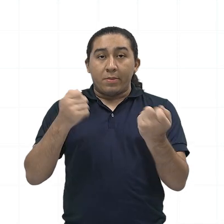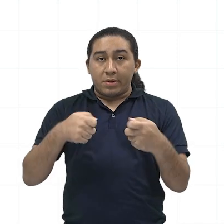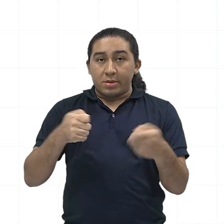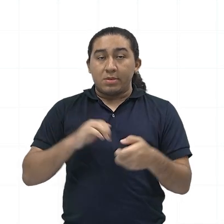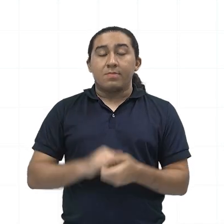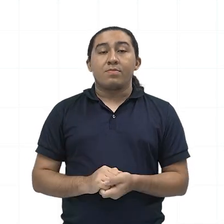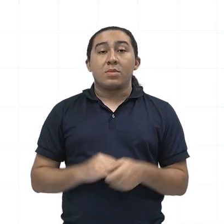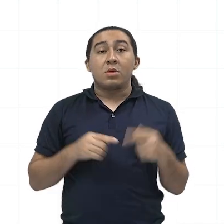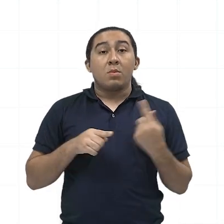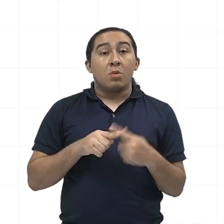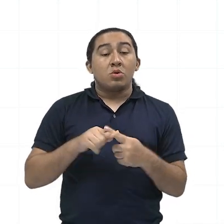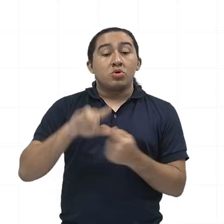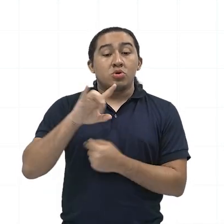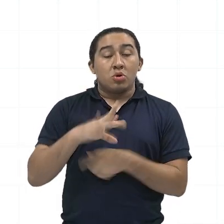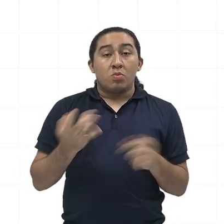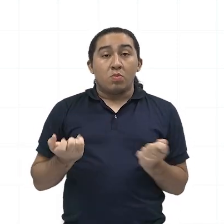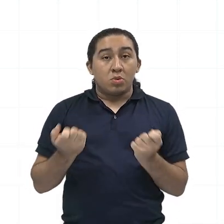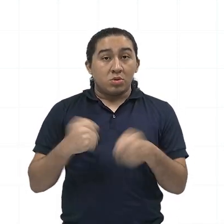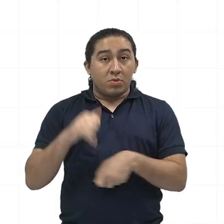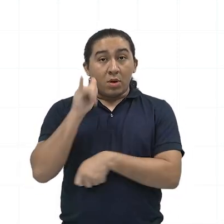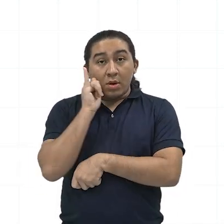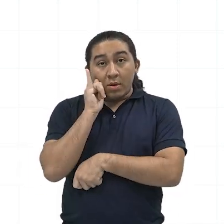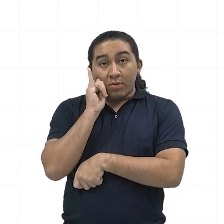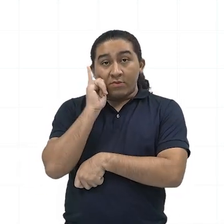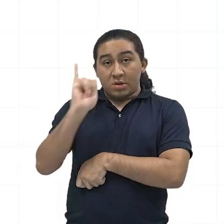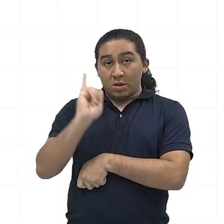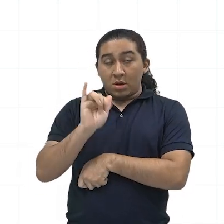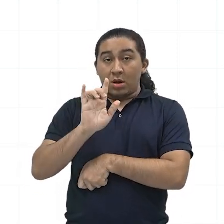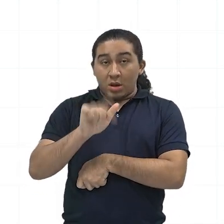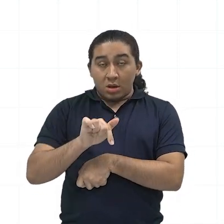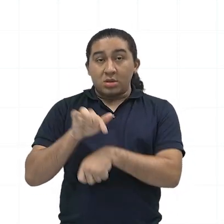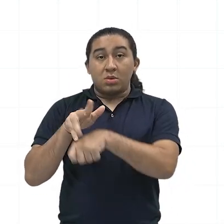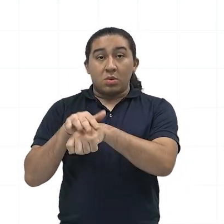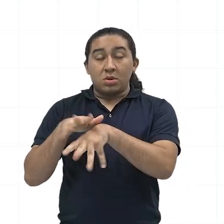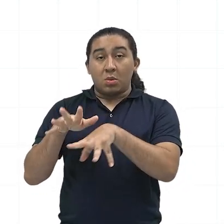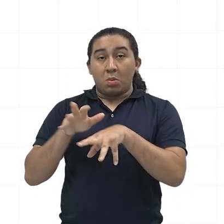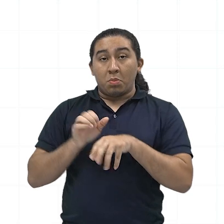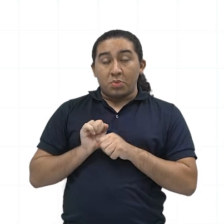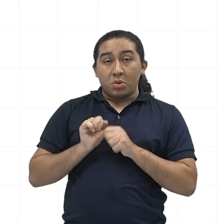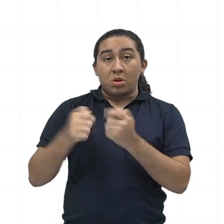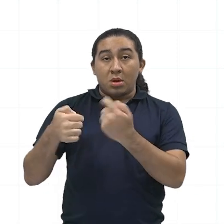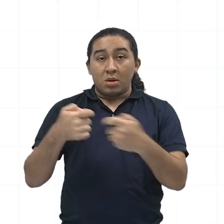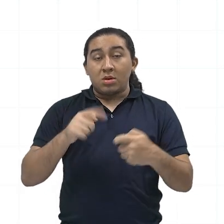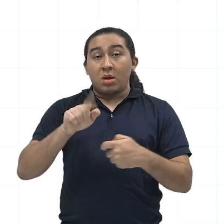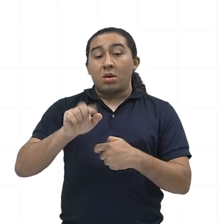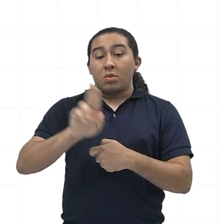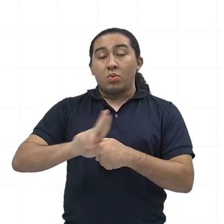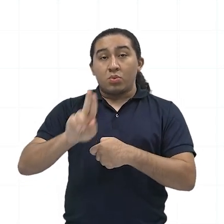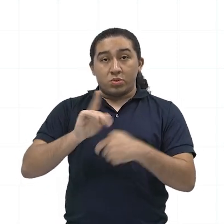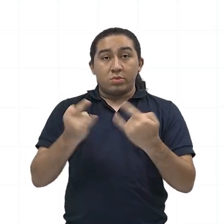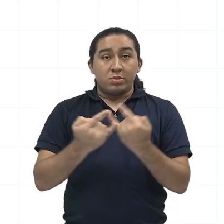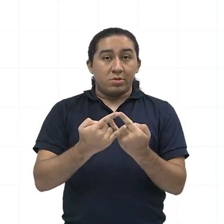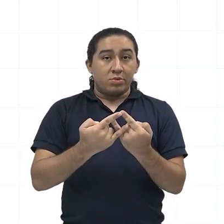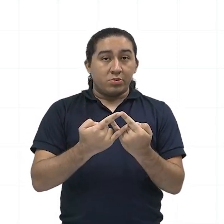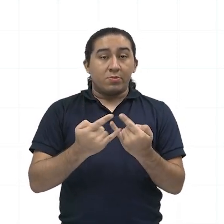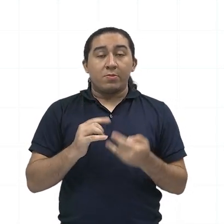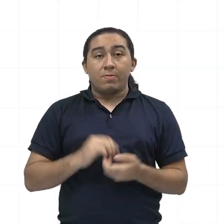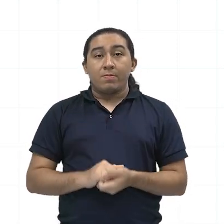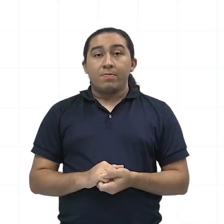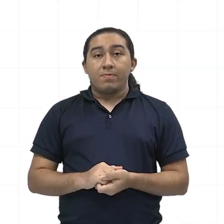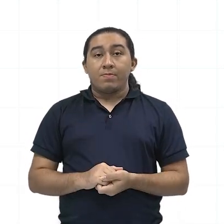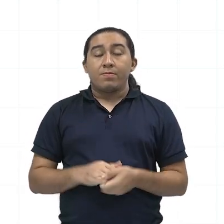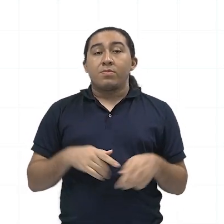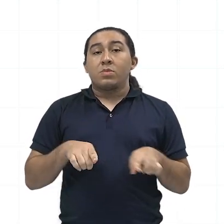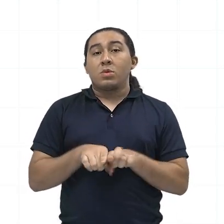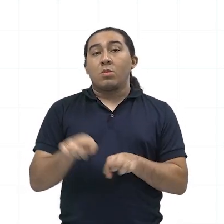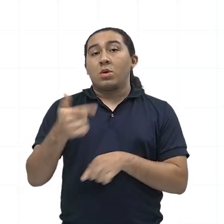única forma de prevenir contra infecções sexualmente transmissíveis é através do uso do preservativo.